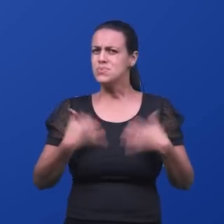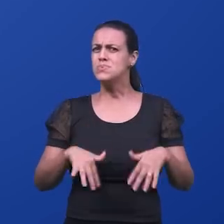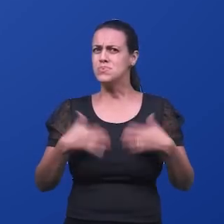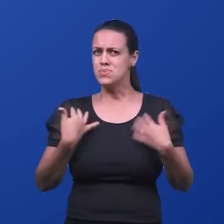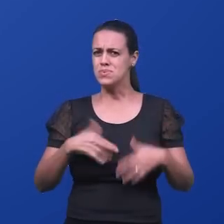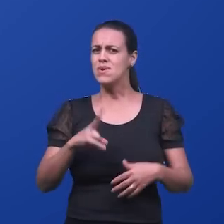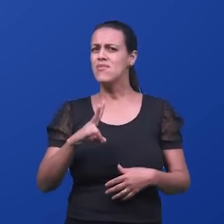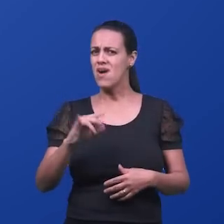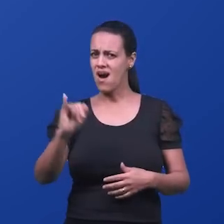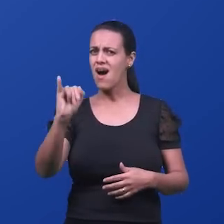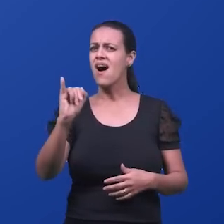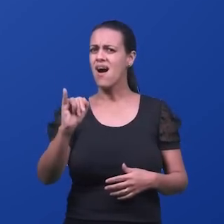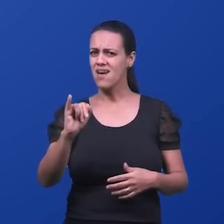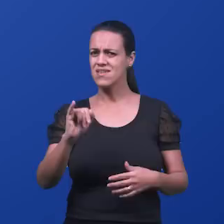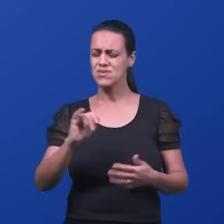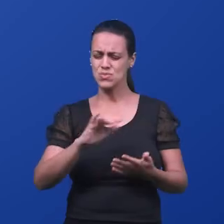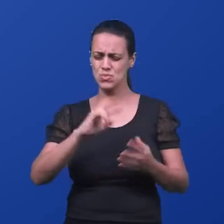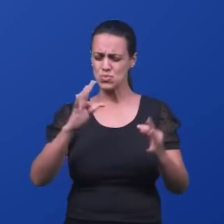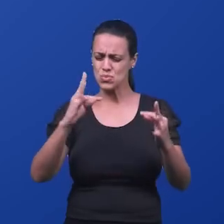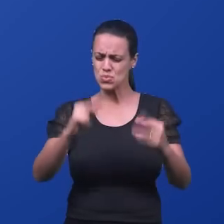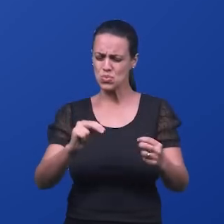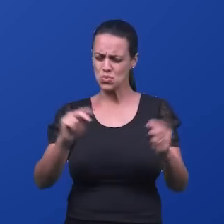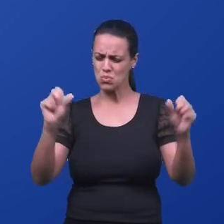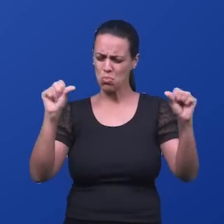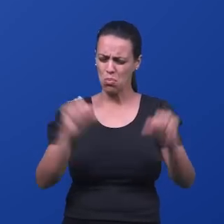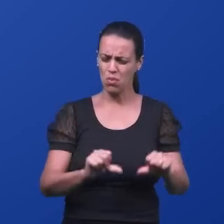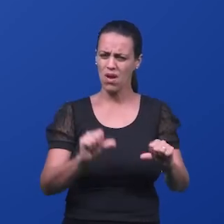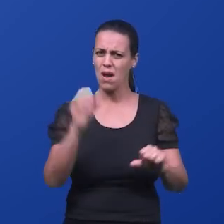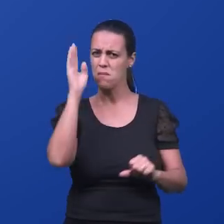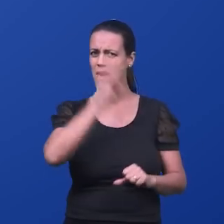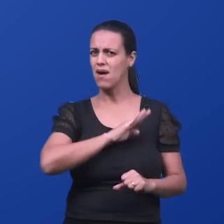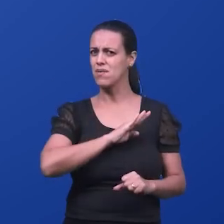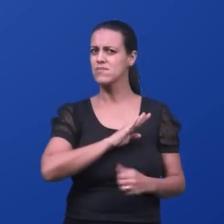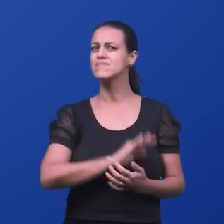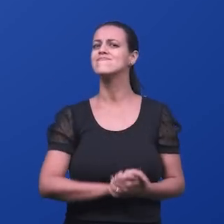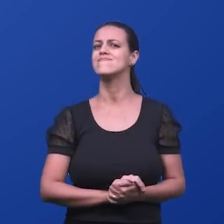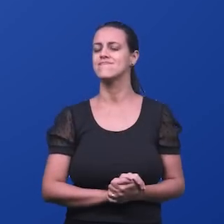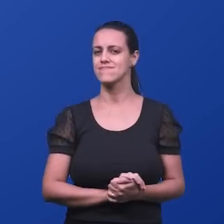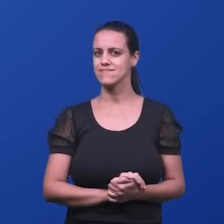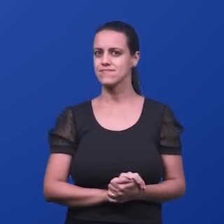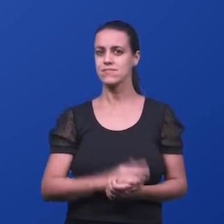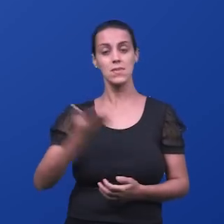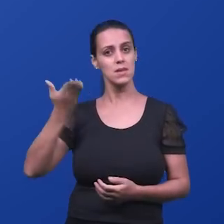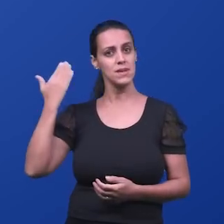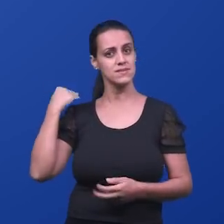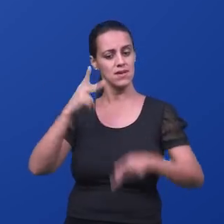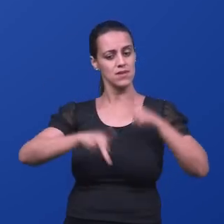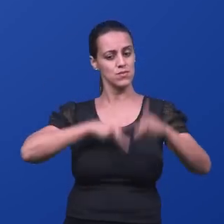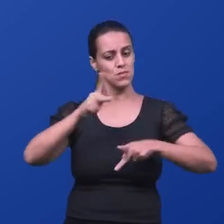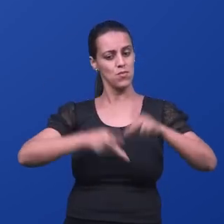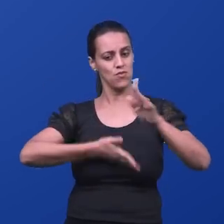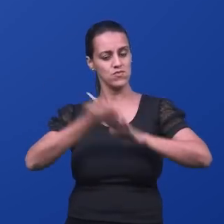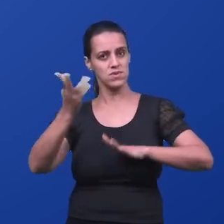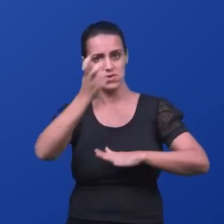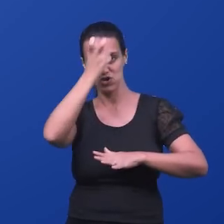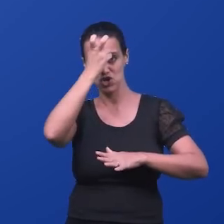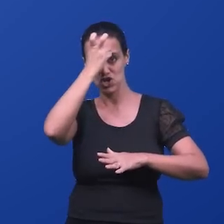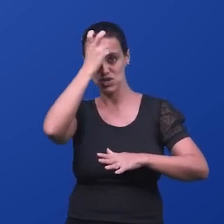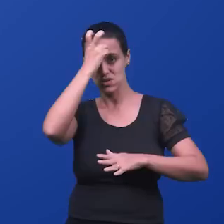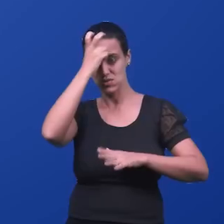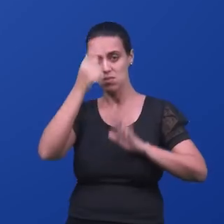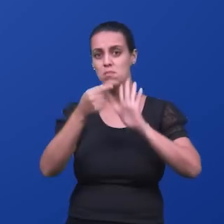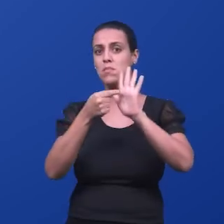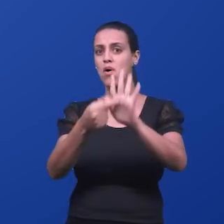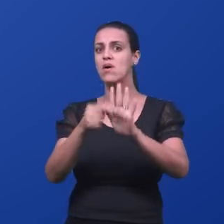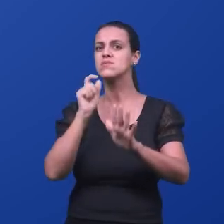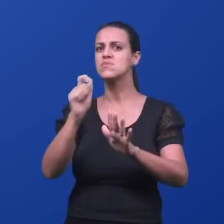serão empurrados para as trevas." Quando o povo de Israel estava saindo do Egito, a palavra diz que havia uma